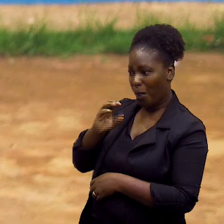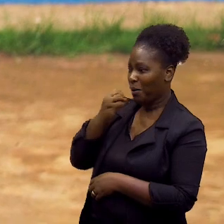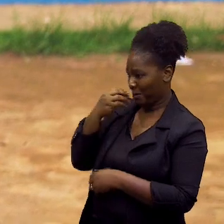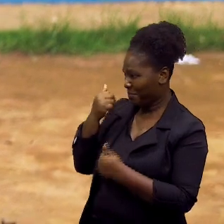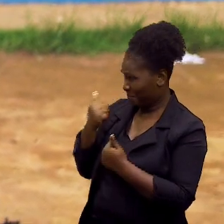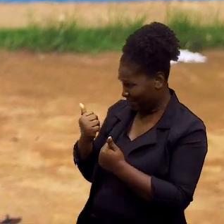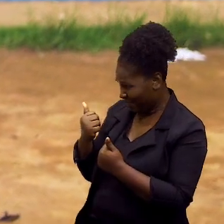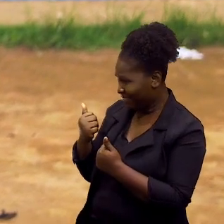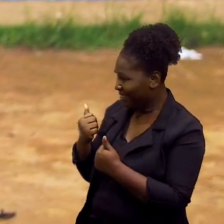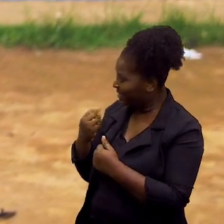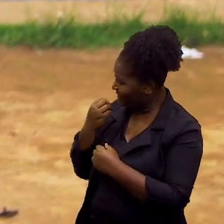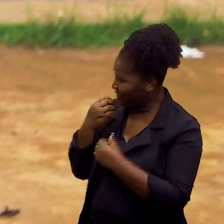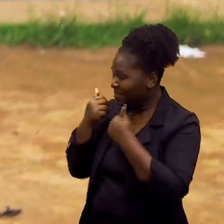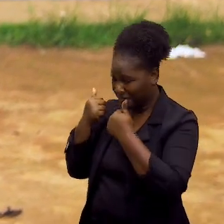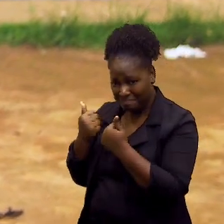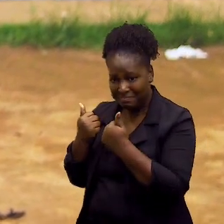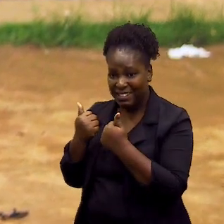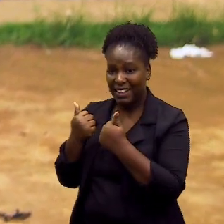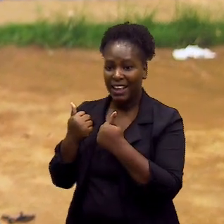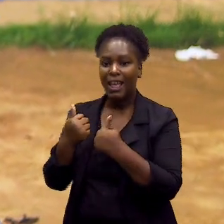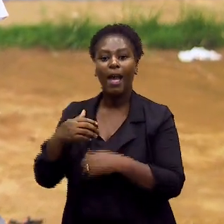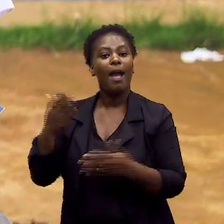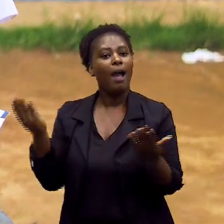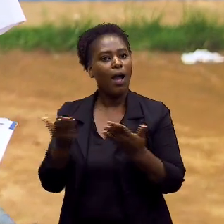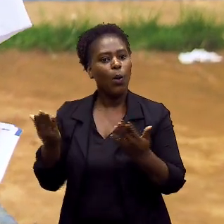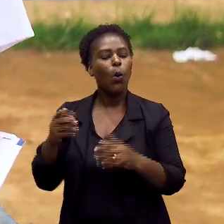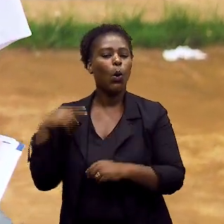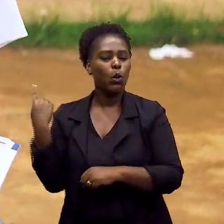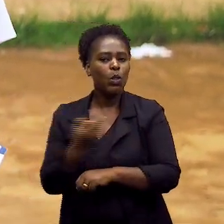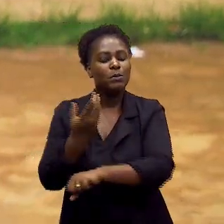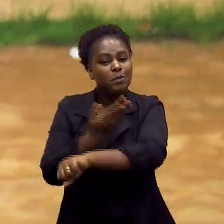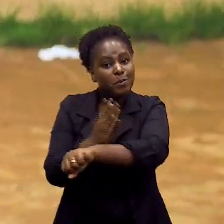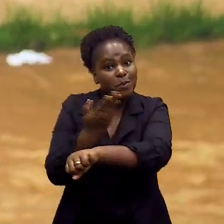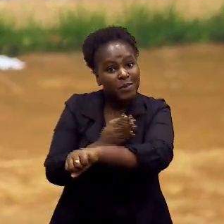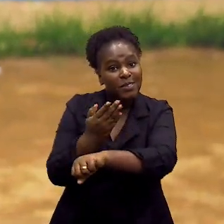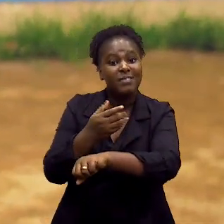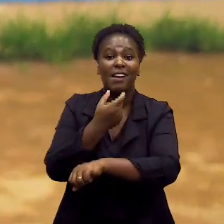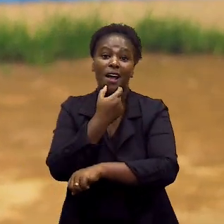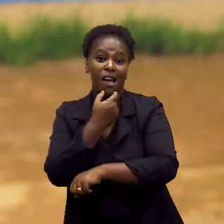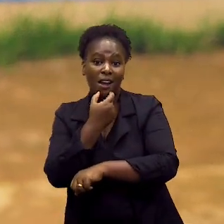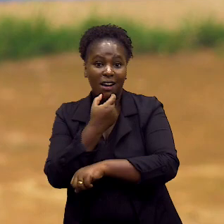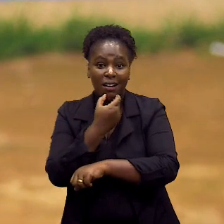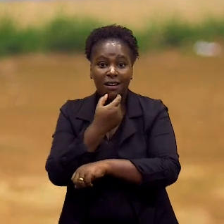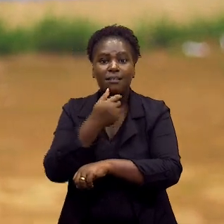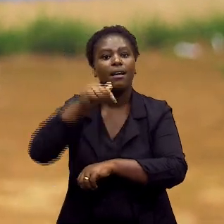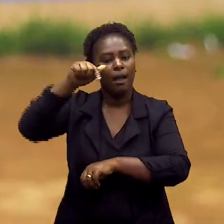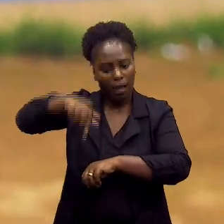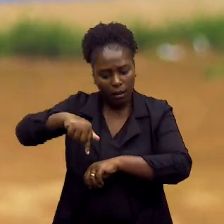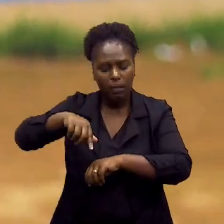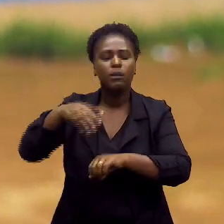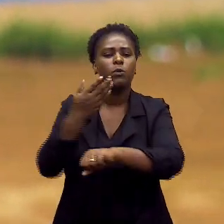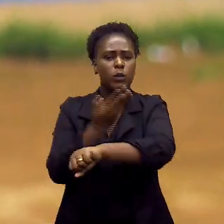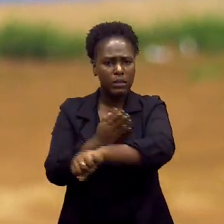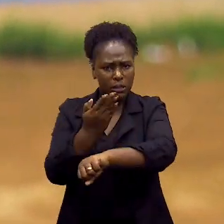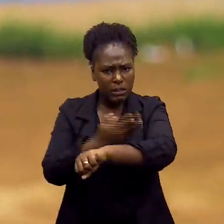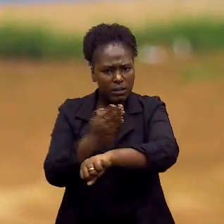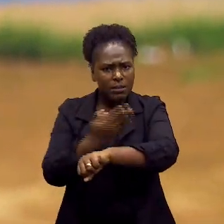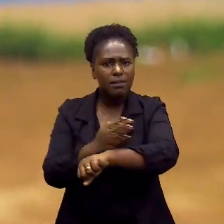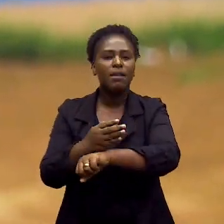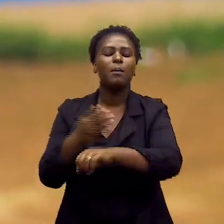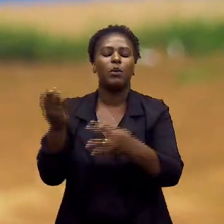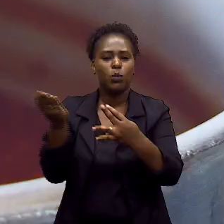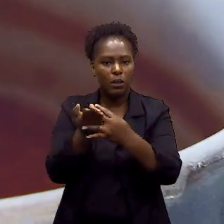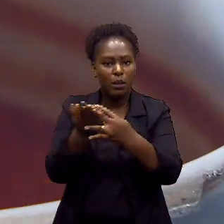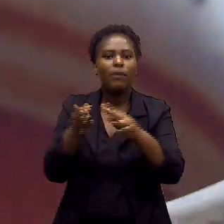What's up, Nicole? In our school, we learn English and culture. Aqui na escola, praticamos a língua inglesa até nas horas